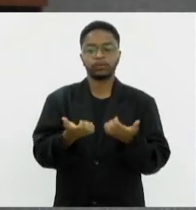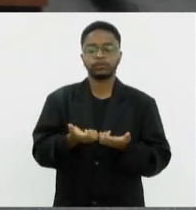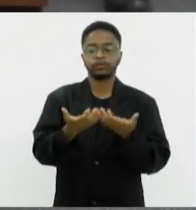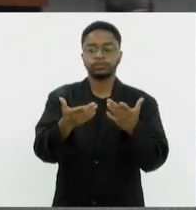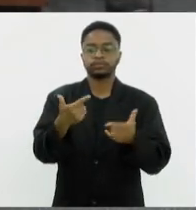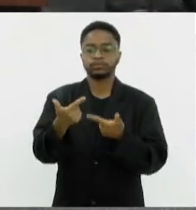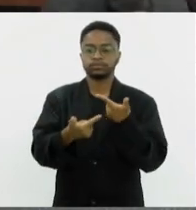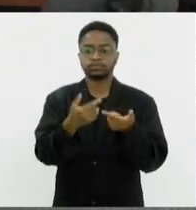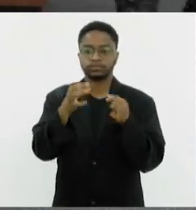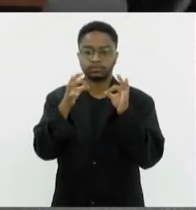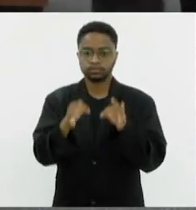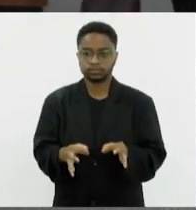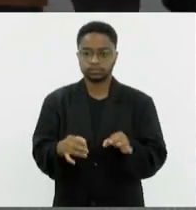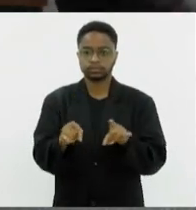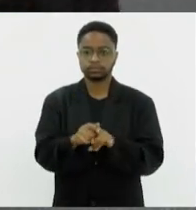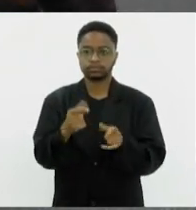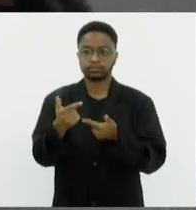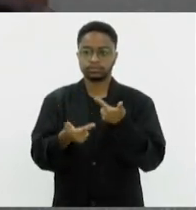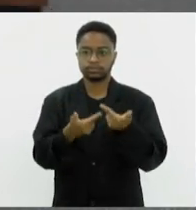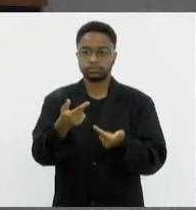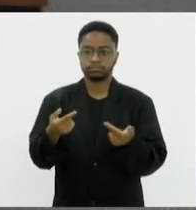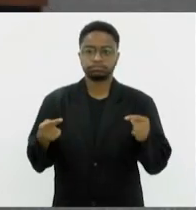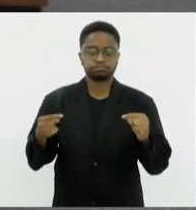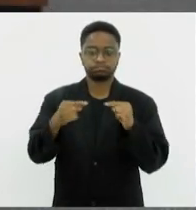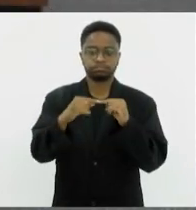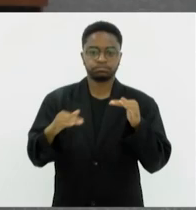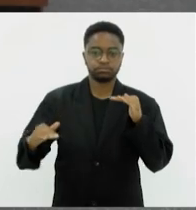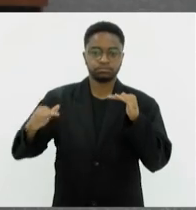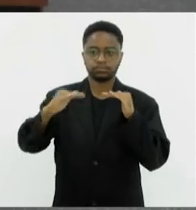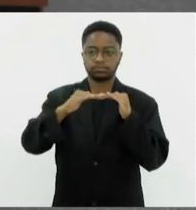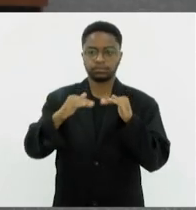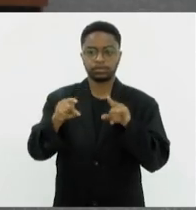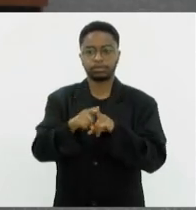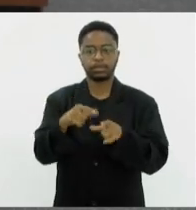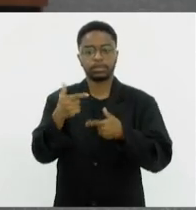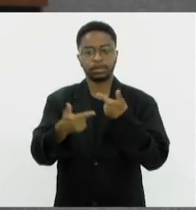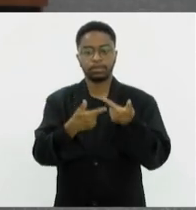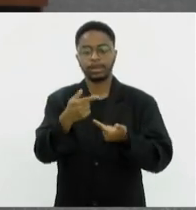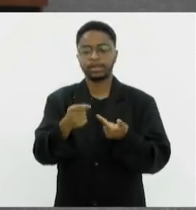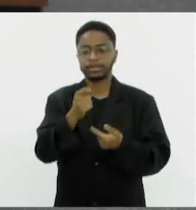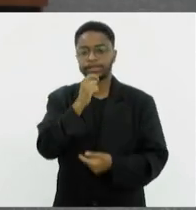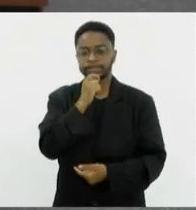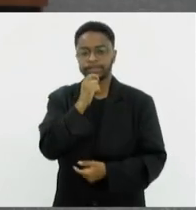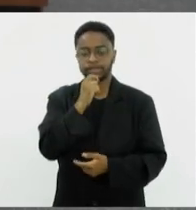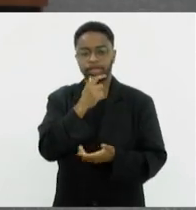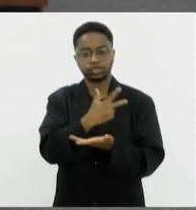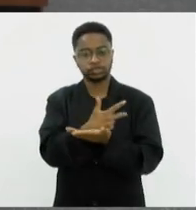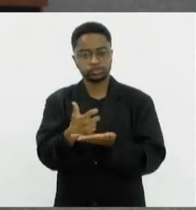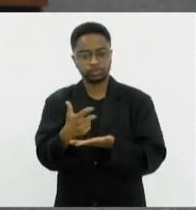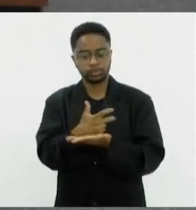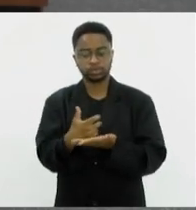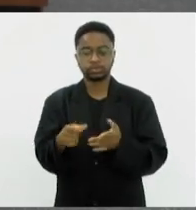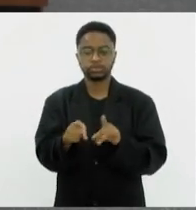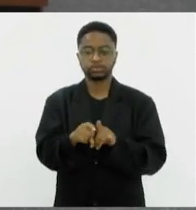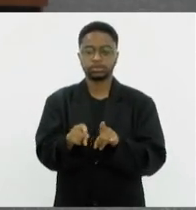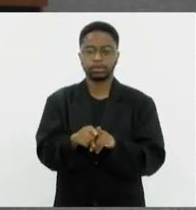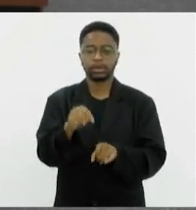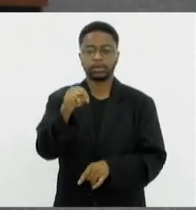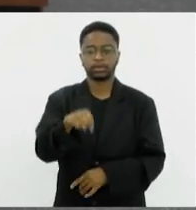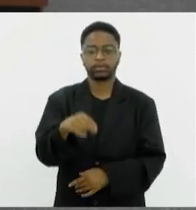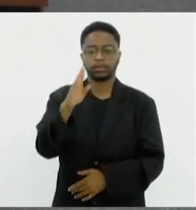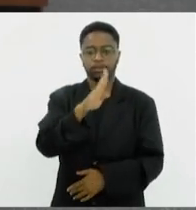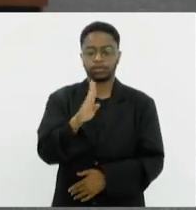trabalho digno, trabalho em condições de igualdade, trabalho livre dos processos de exploração, envolvendo no Brasil